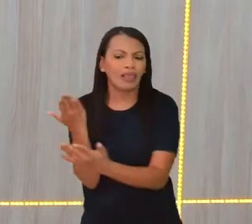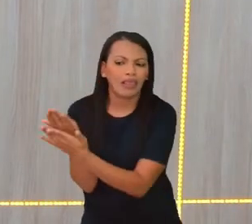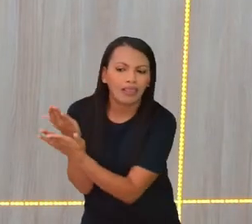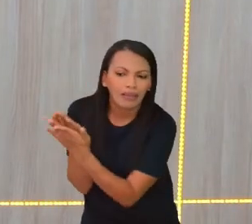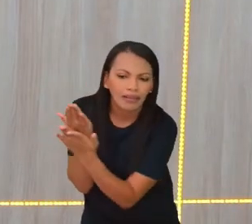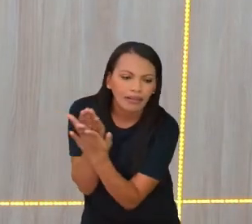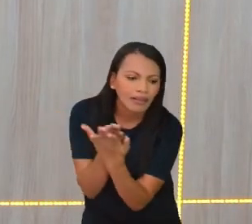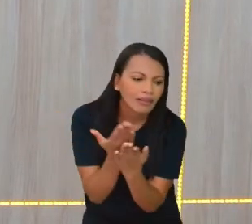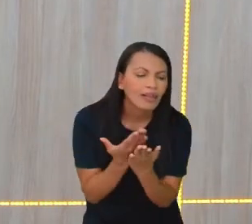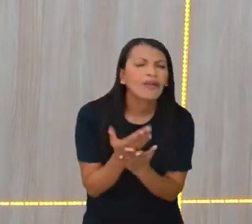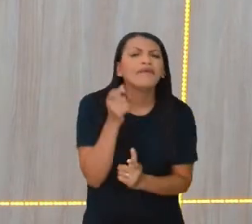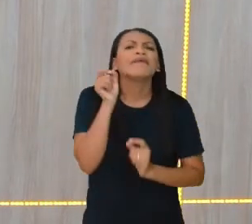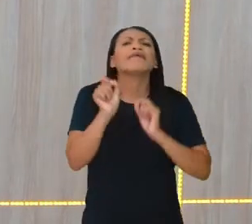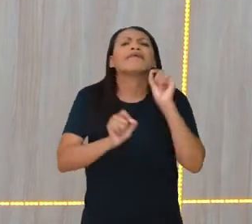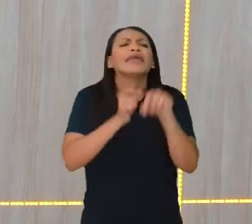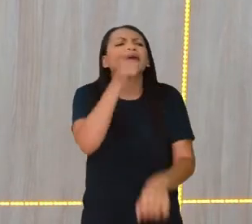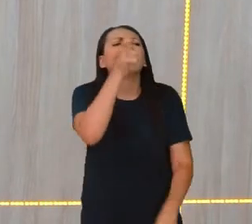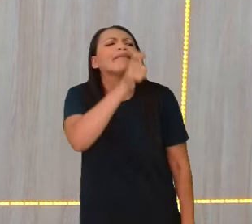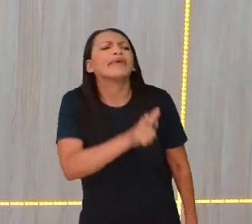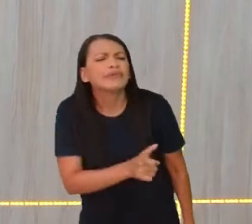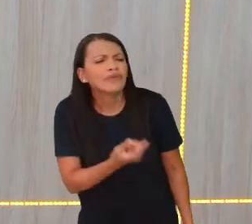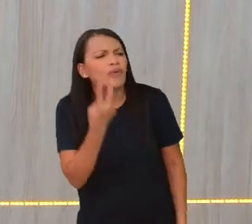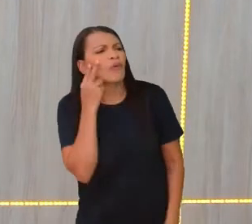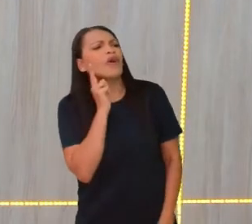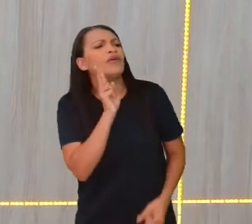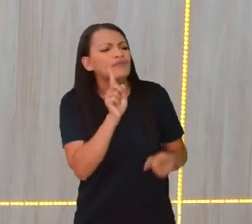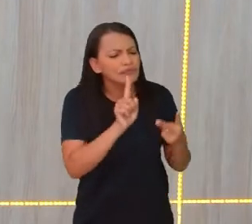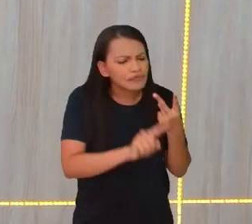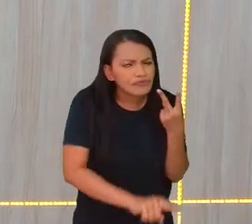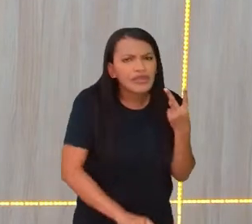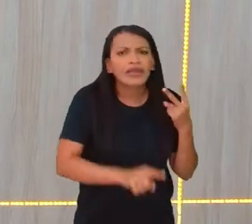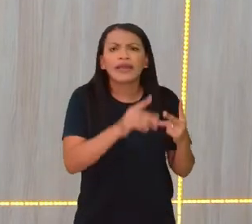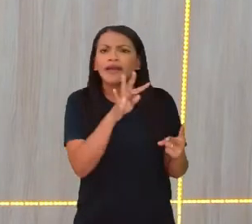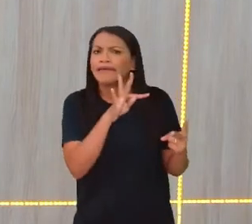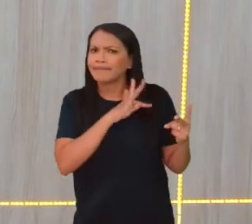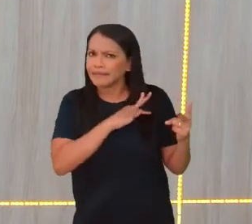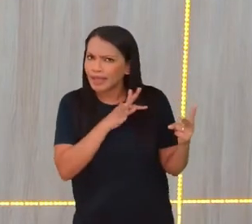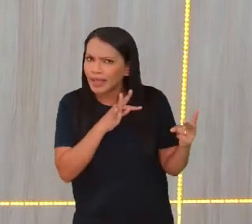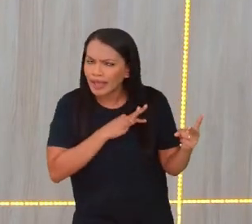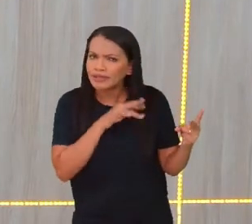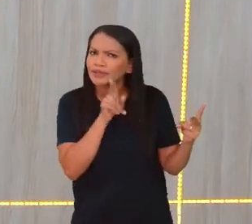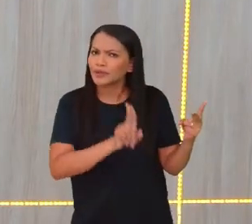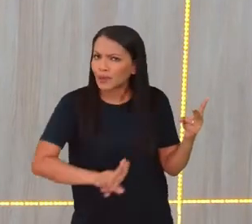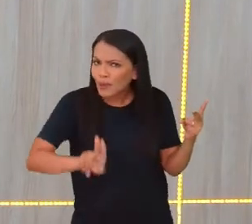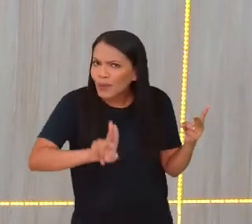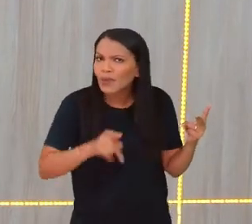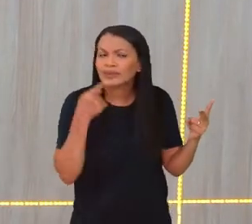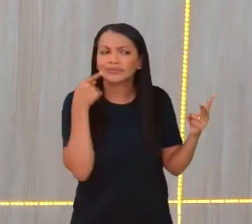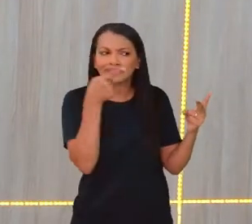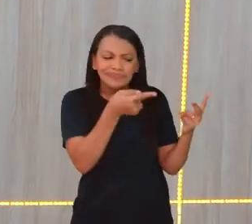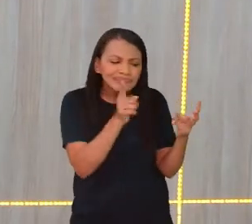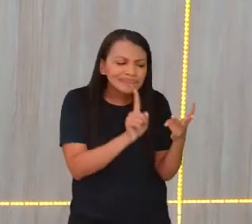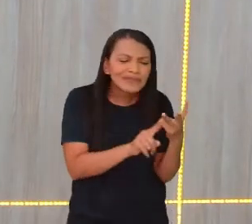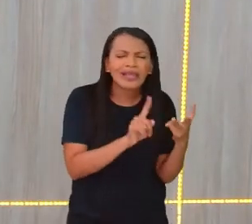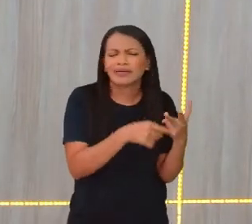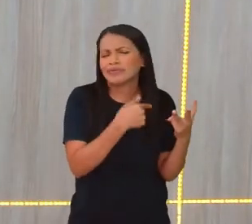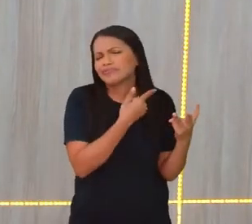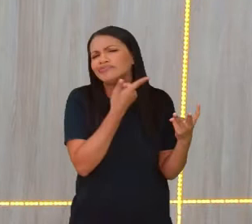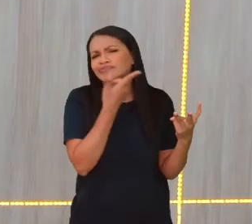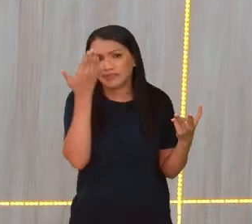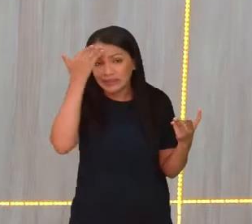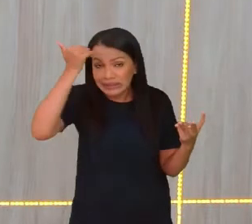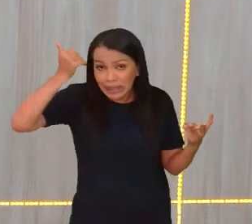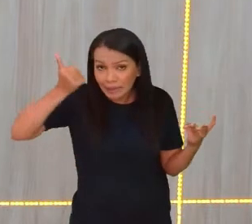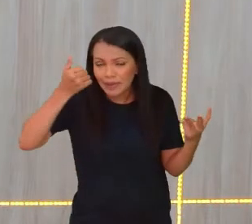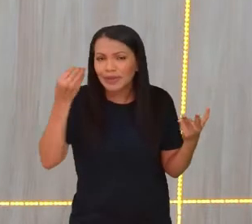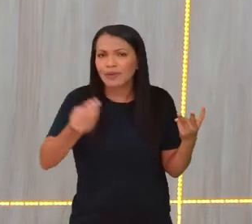né, estudar quem é seu oponente, ver quais são as técnicas, né, que eles mais aplicam. Isso tudo é uma forma